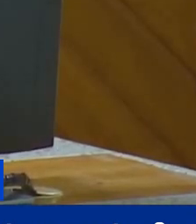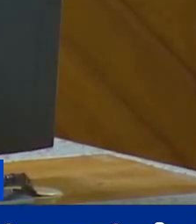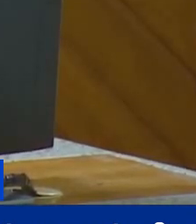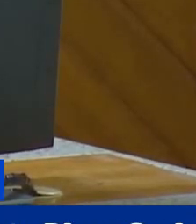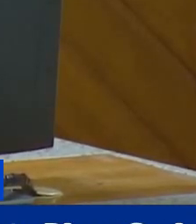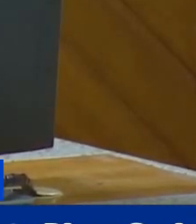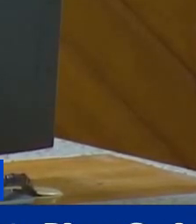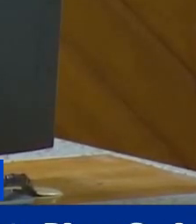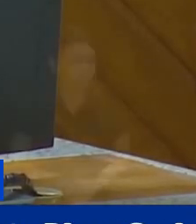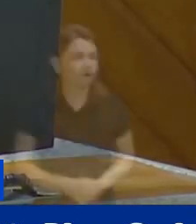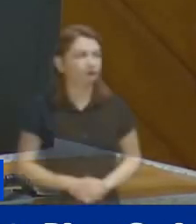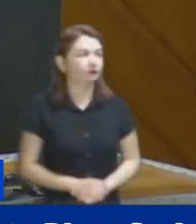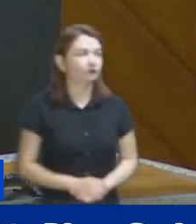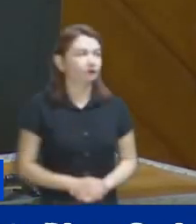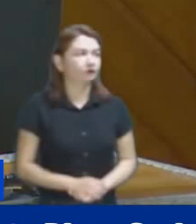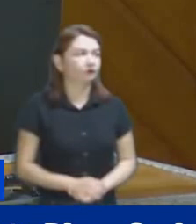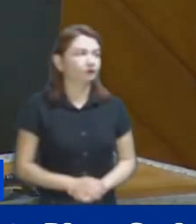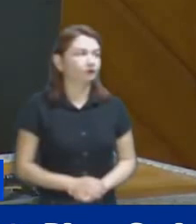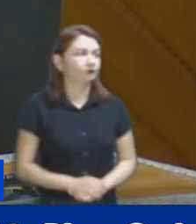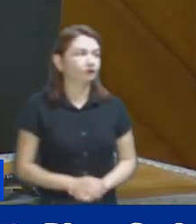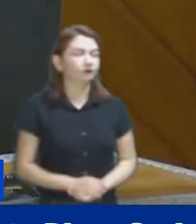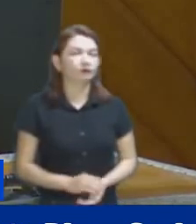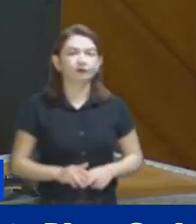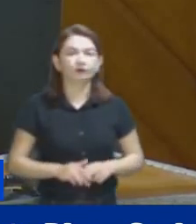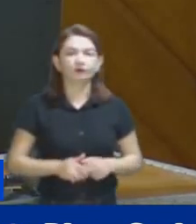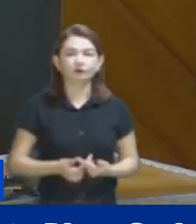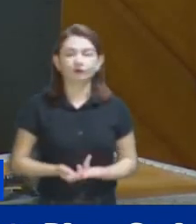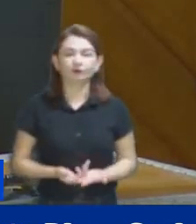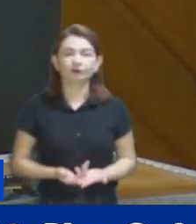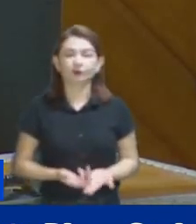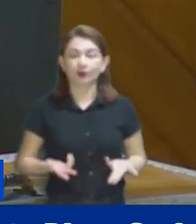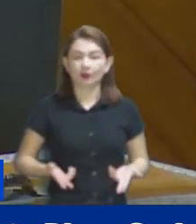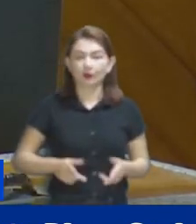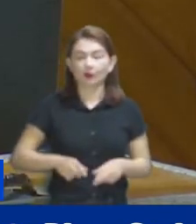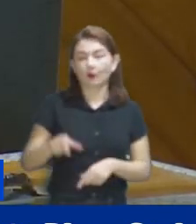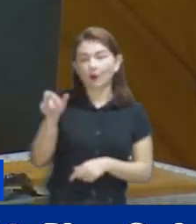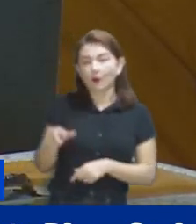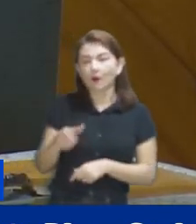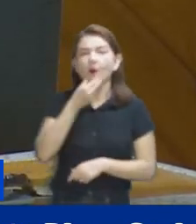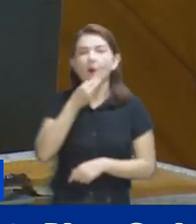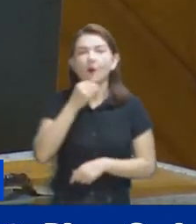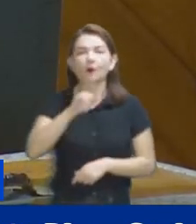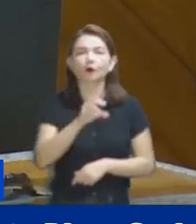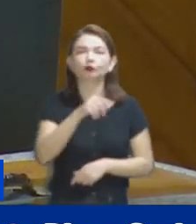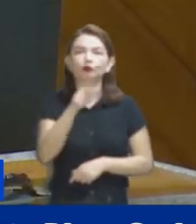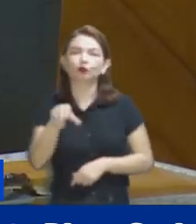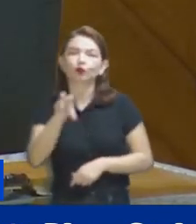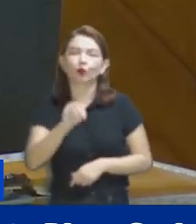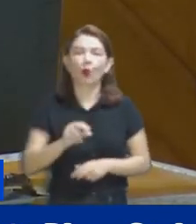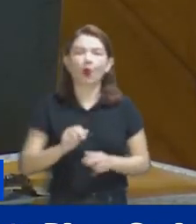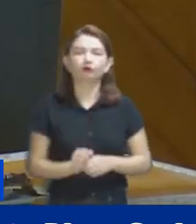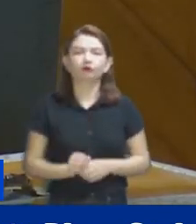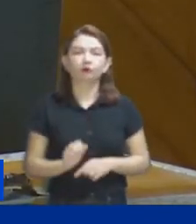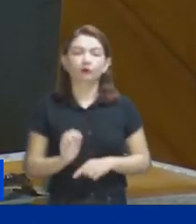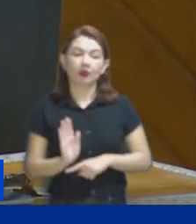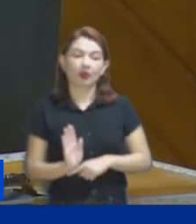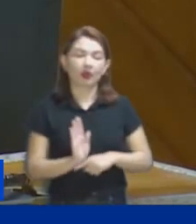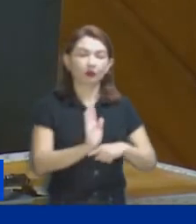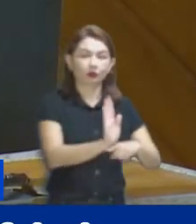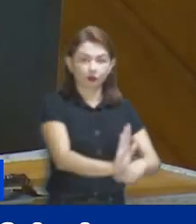de eleitores por parte de João Diomedes em benefício do candidato Diogo